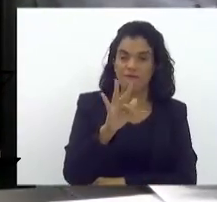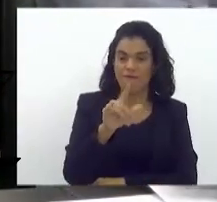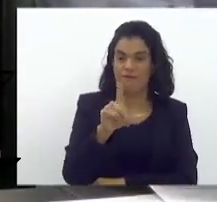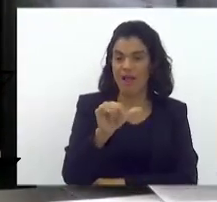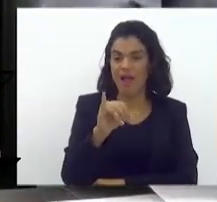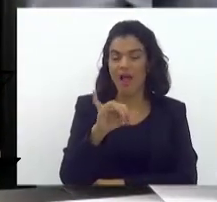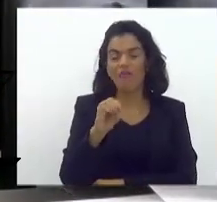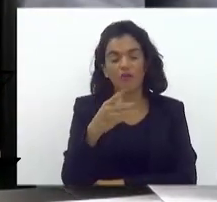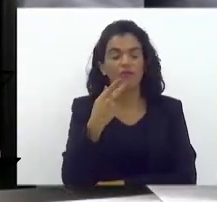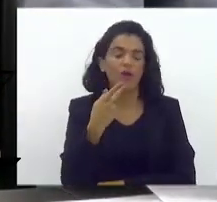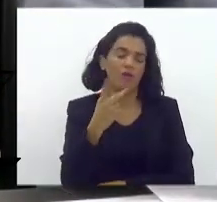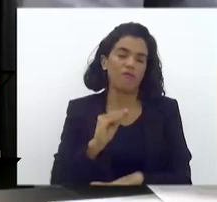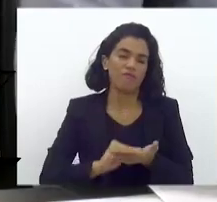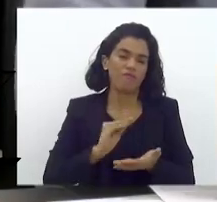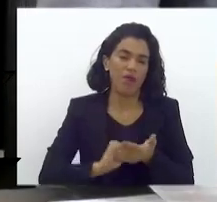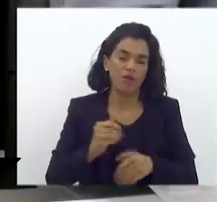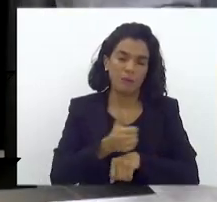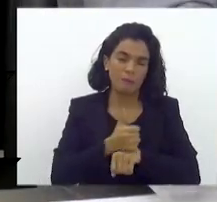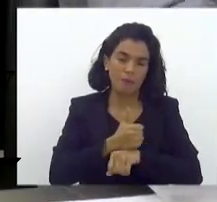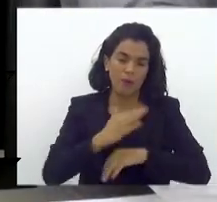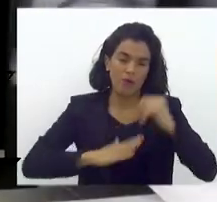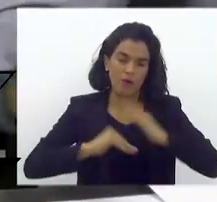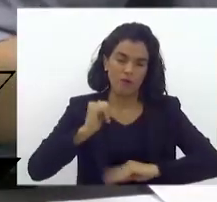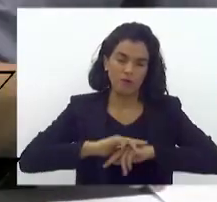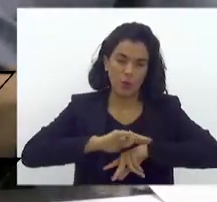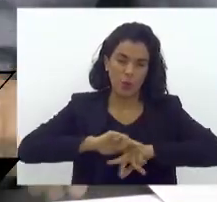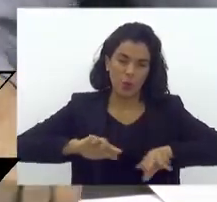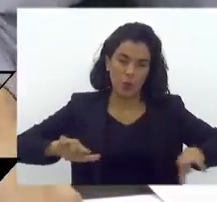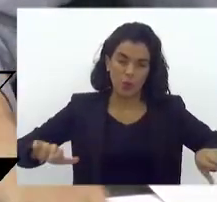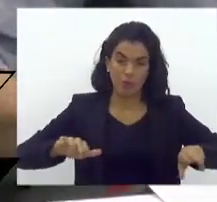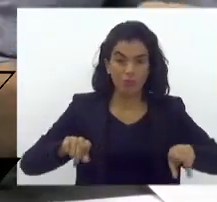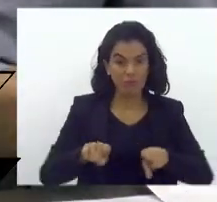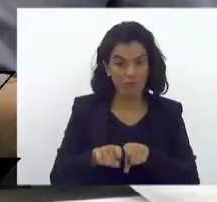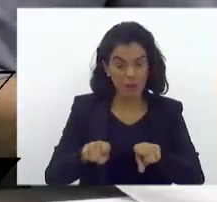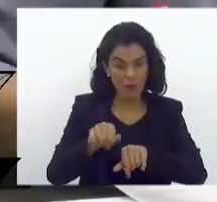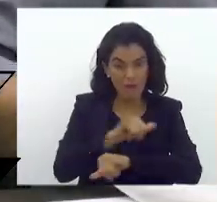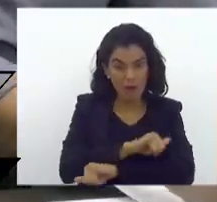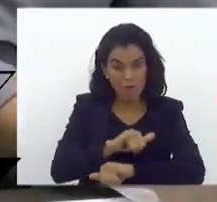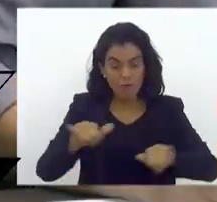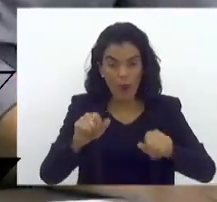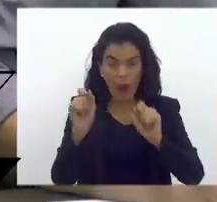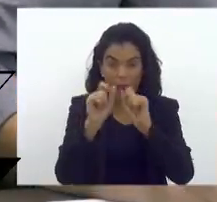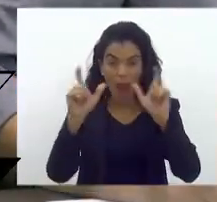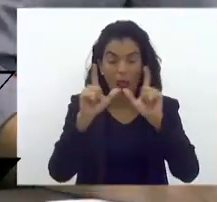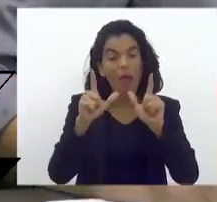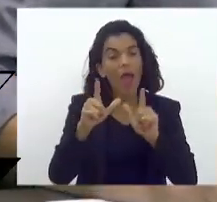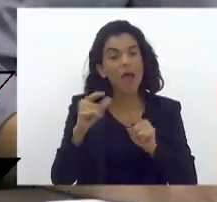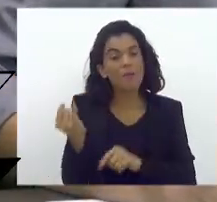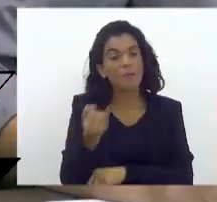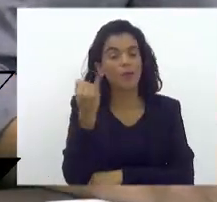pessoal. Mas é óbvio que isso aí vai recolocar a importância de ter essas